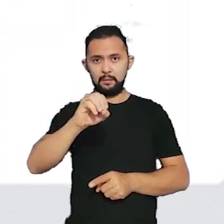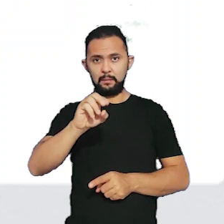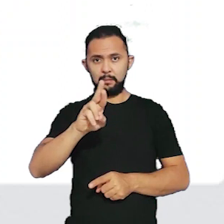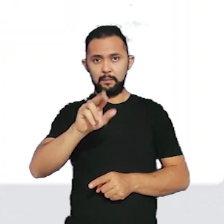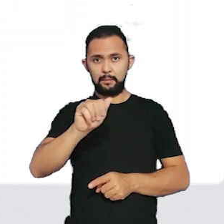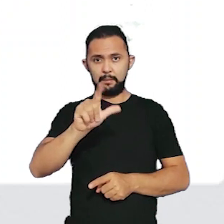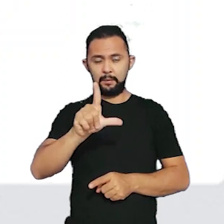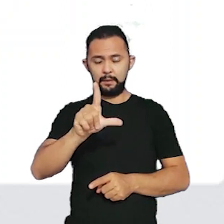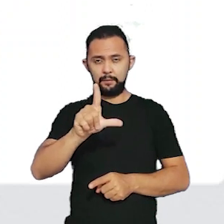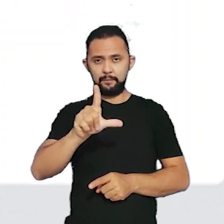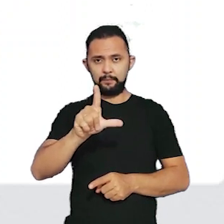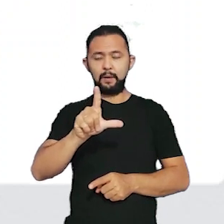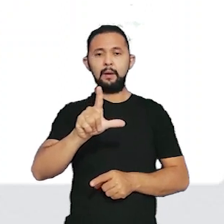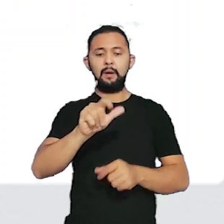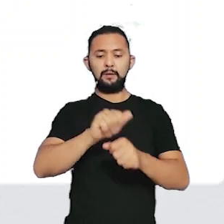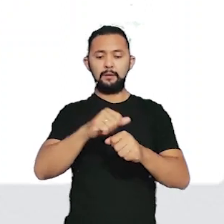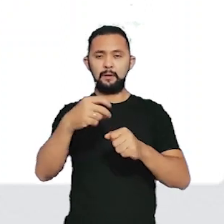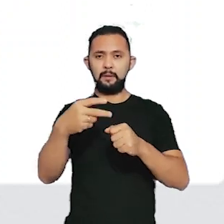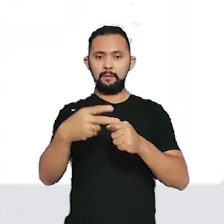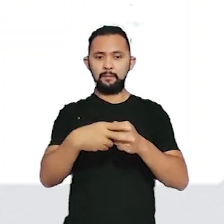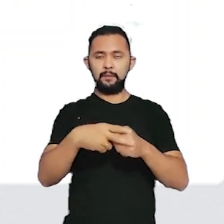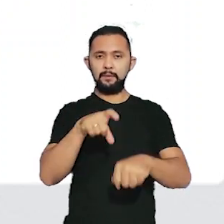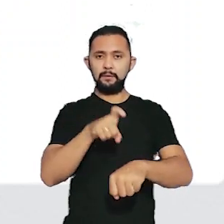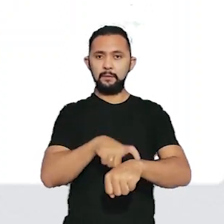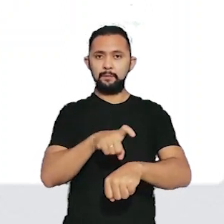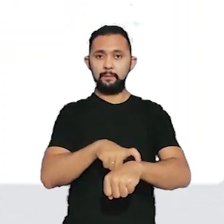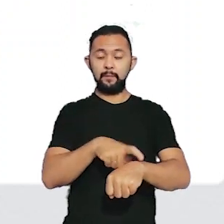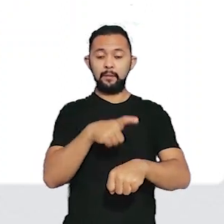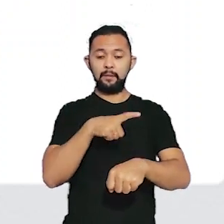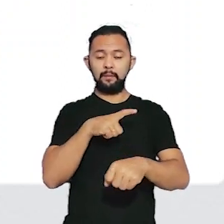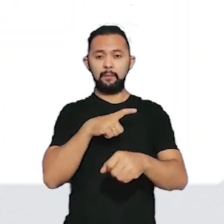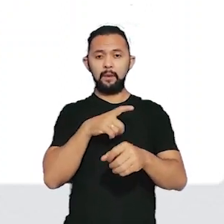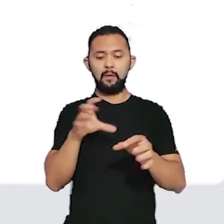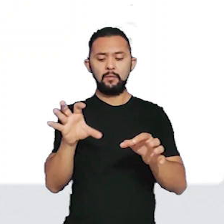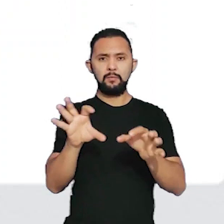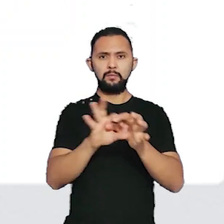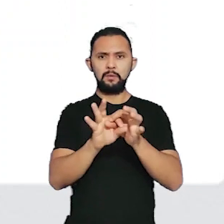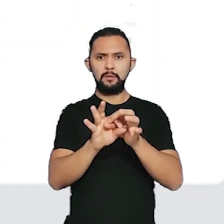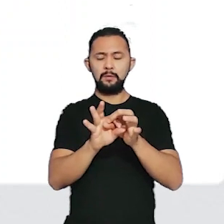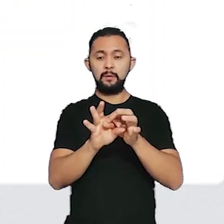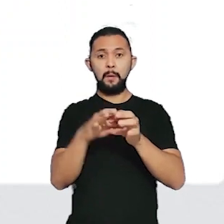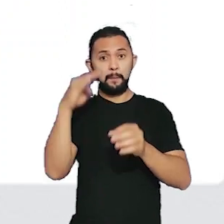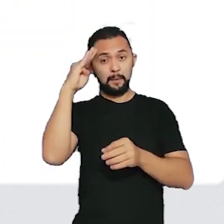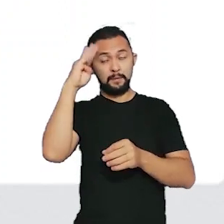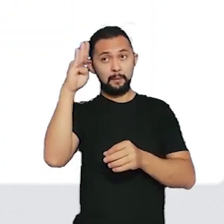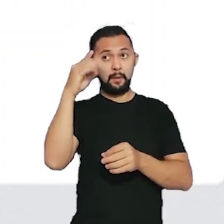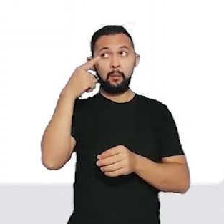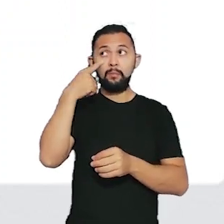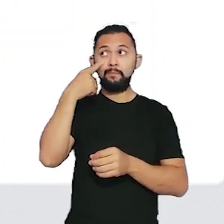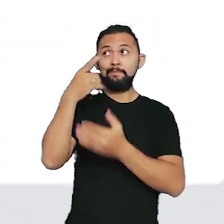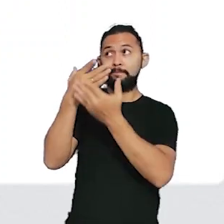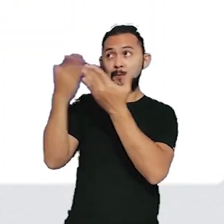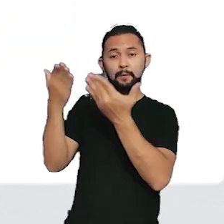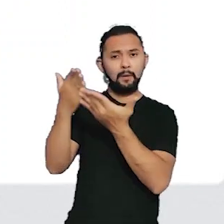tá? E elas são, o principal deles, conectivo principal é o quando, mas pode aparecer o